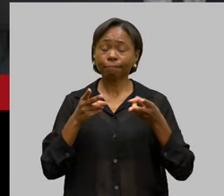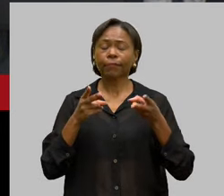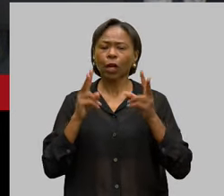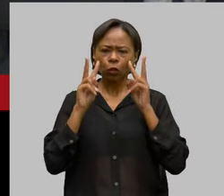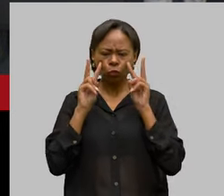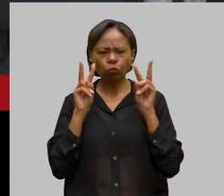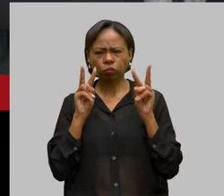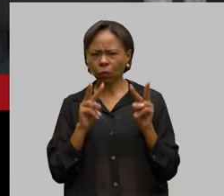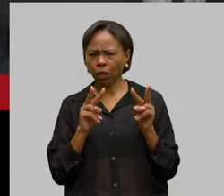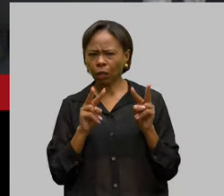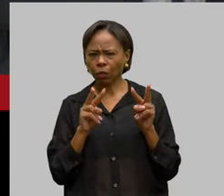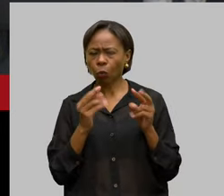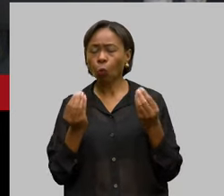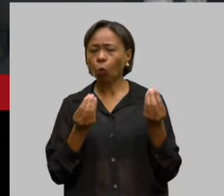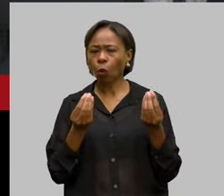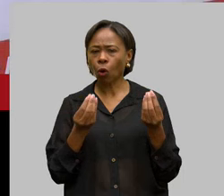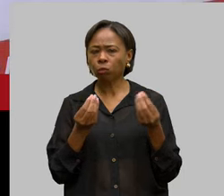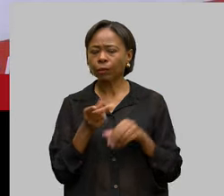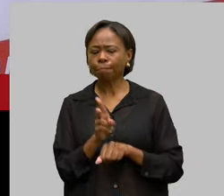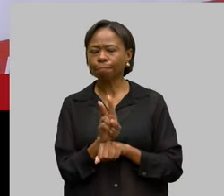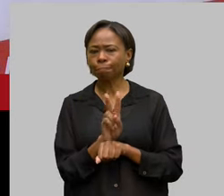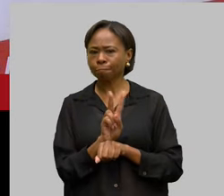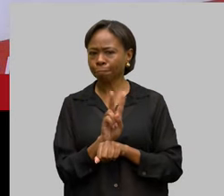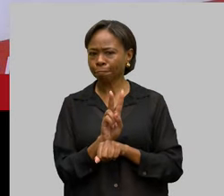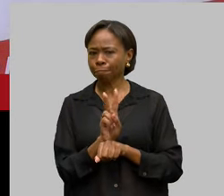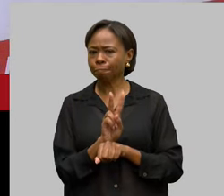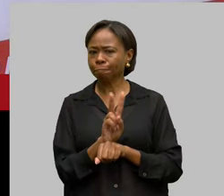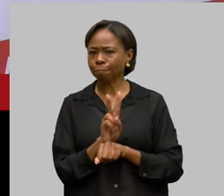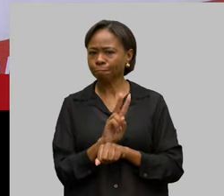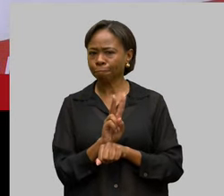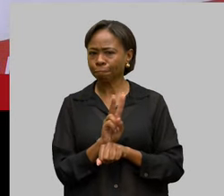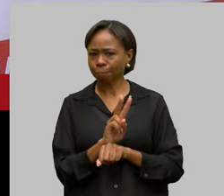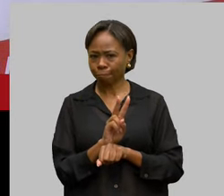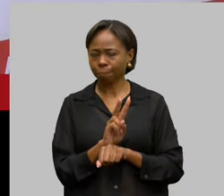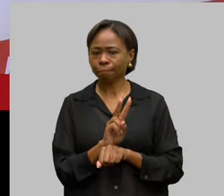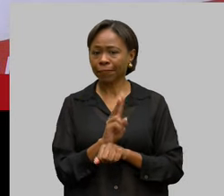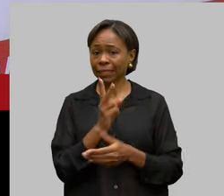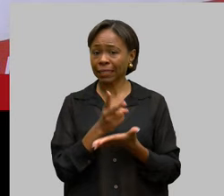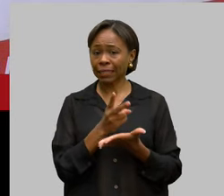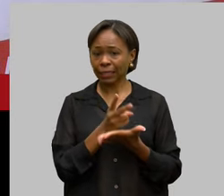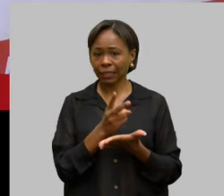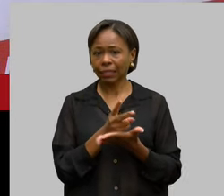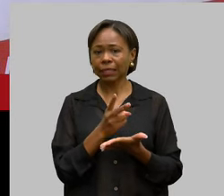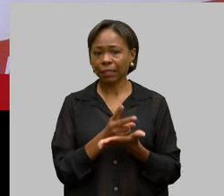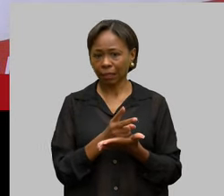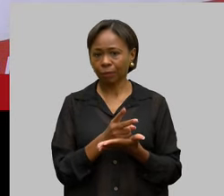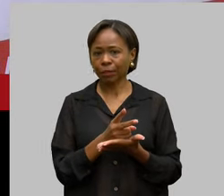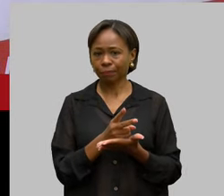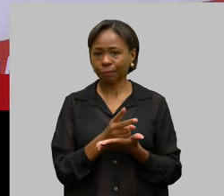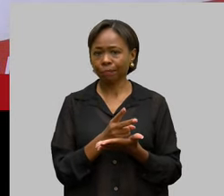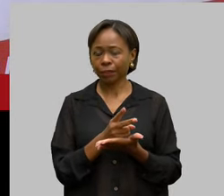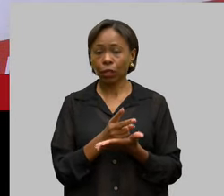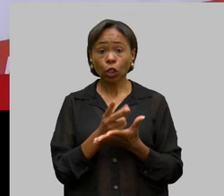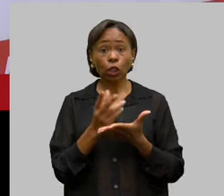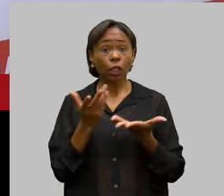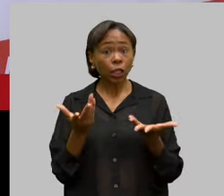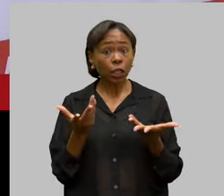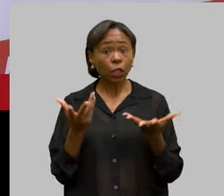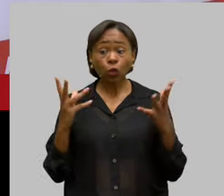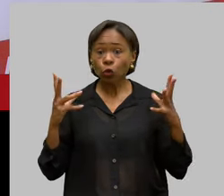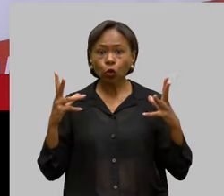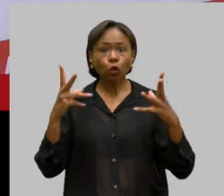vigilância permanente e o fim das exceções gente todo mundo se sente